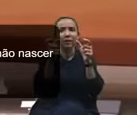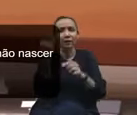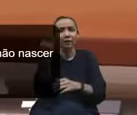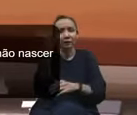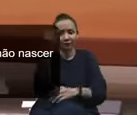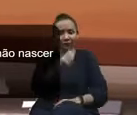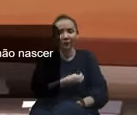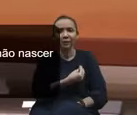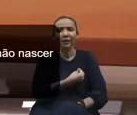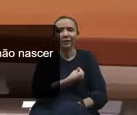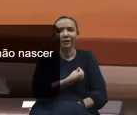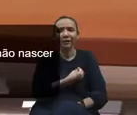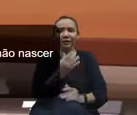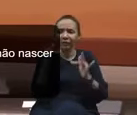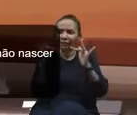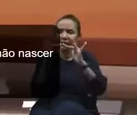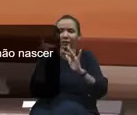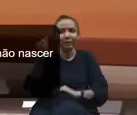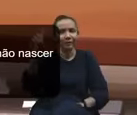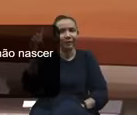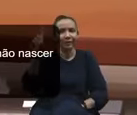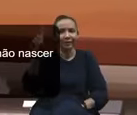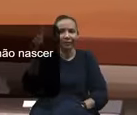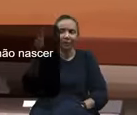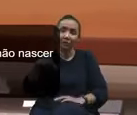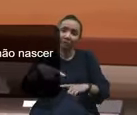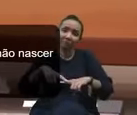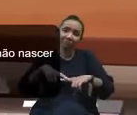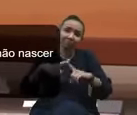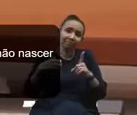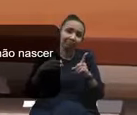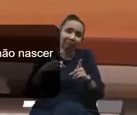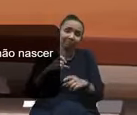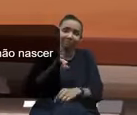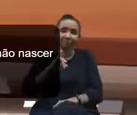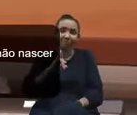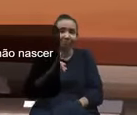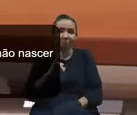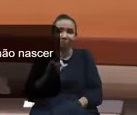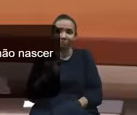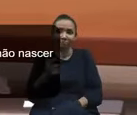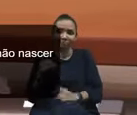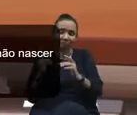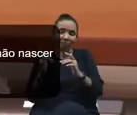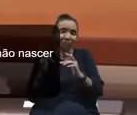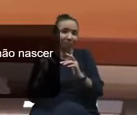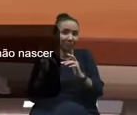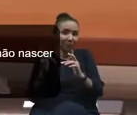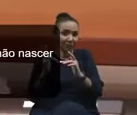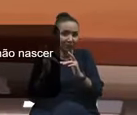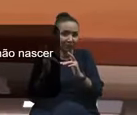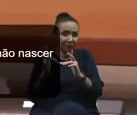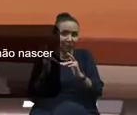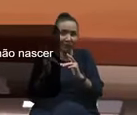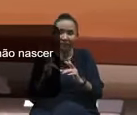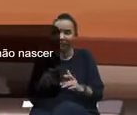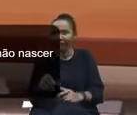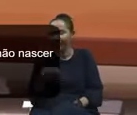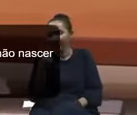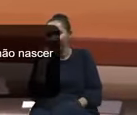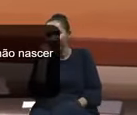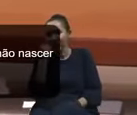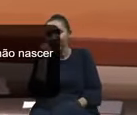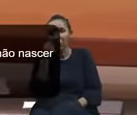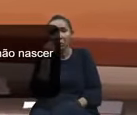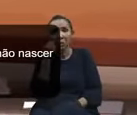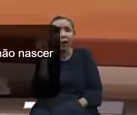vocês não vão ver os mistérios de Deus não vão ver por que que tem irmão que diz assim Eita Fulano na